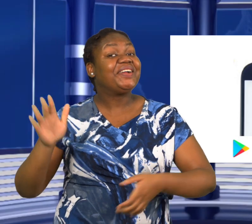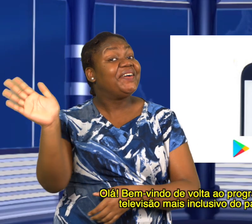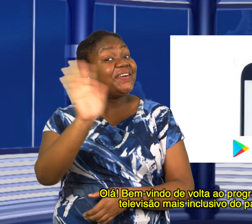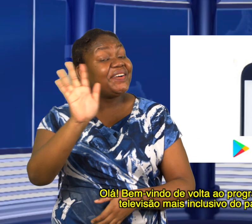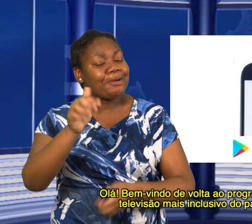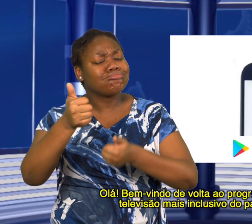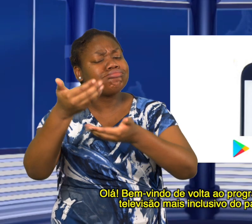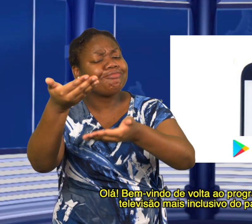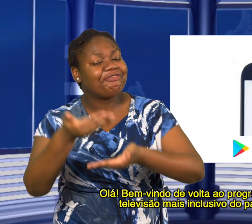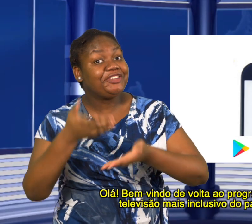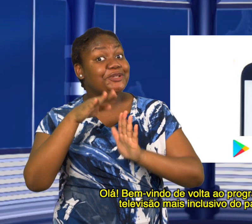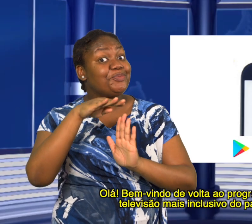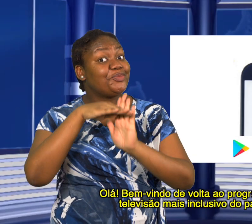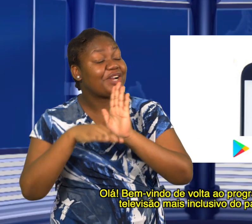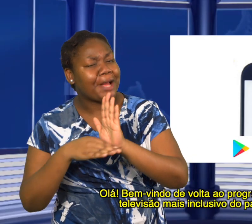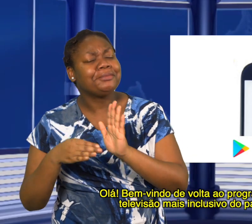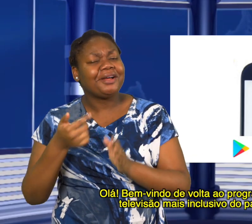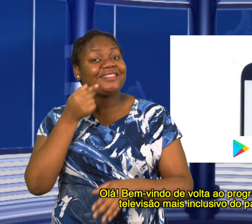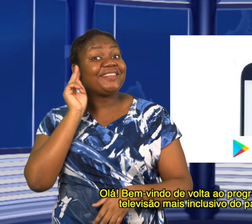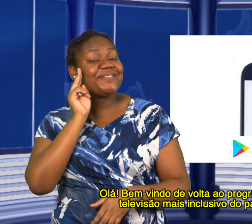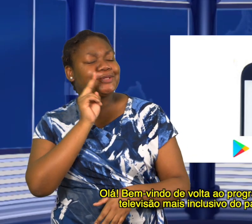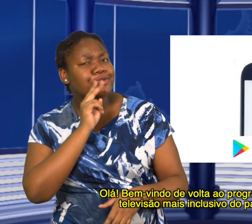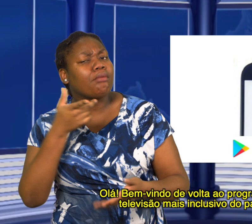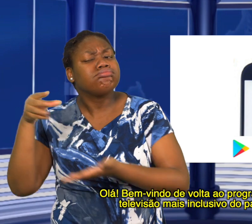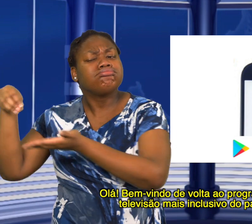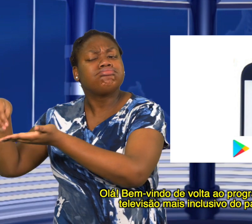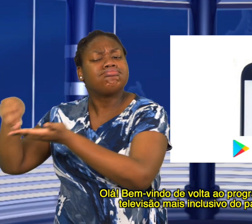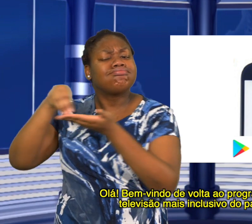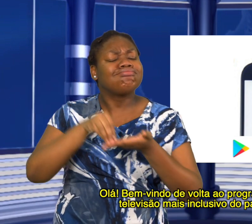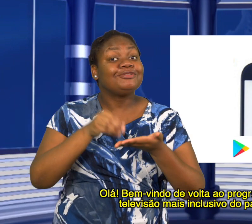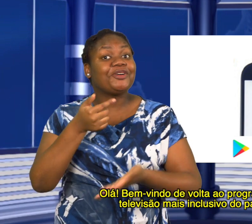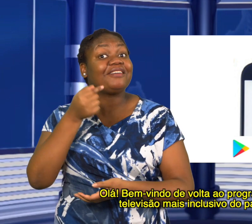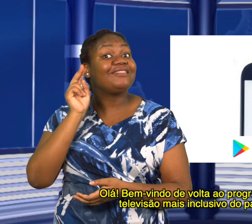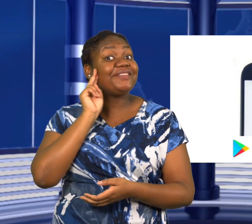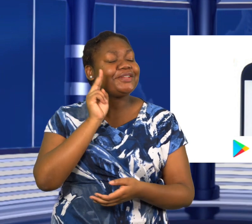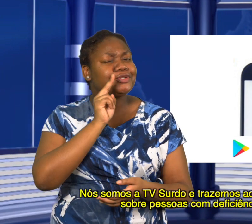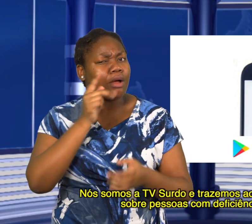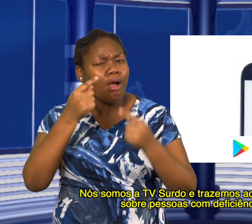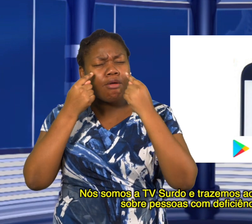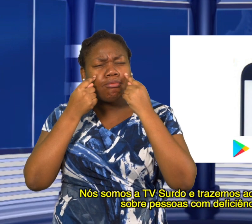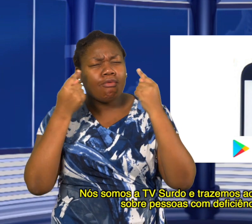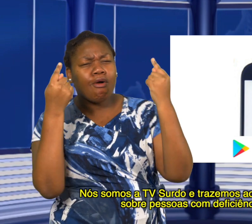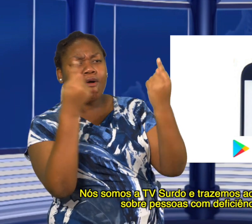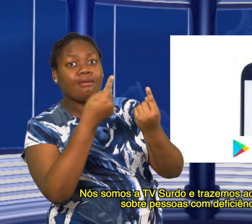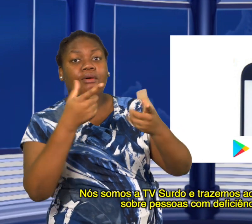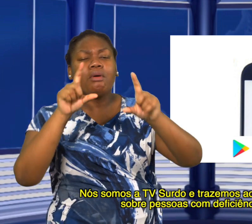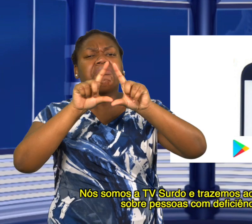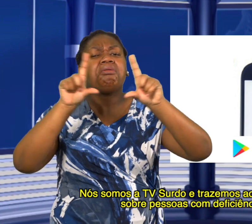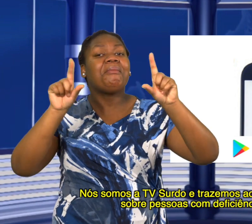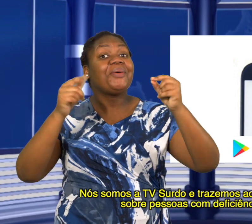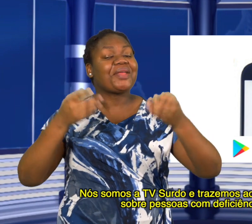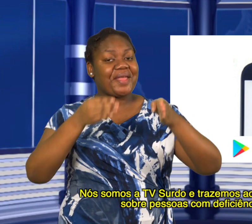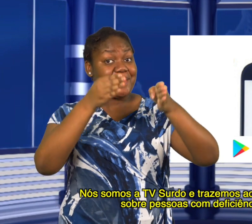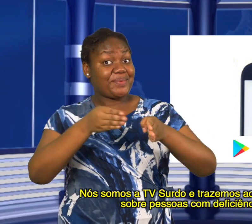Olá. Bem-vindo de volta ao programa de televisão mais inclusivo do país. Nós somos a TV Surdo.